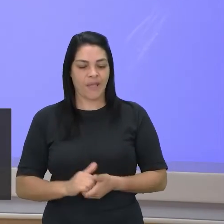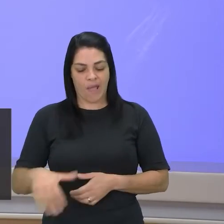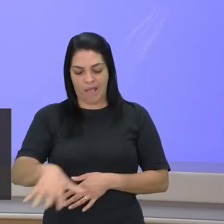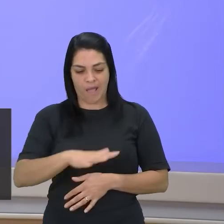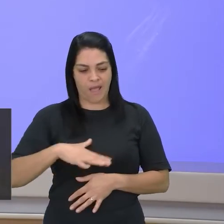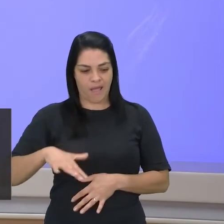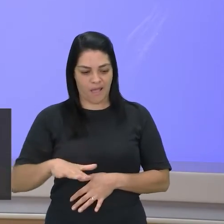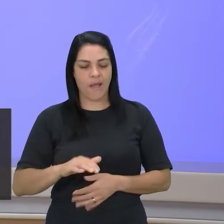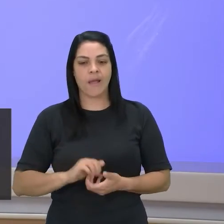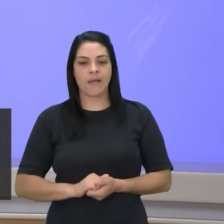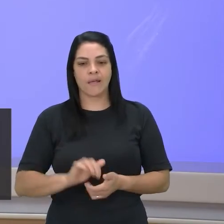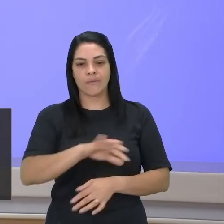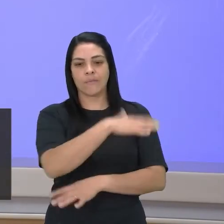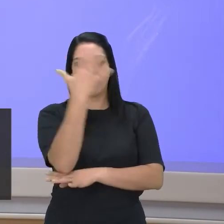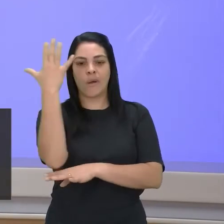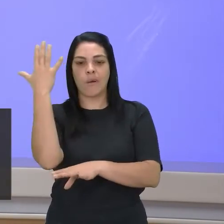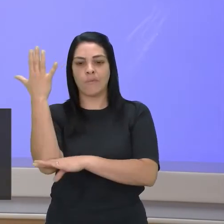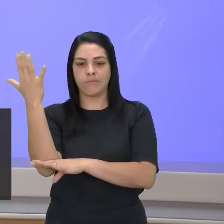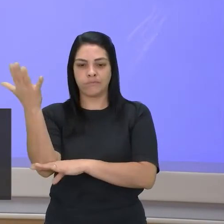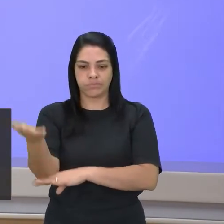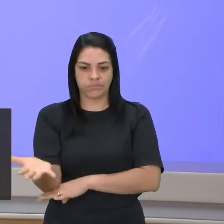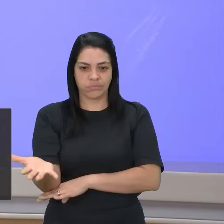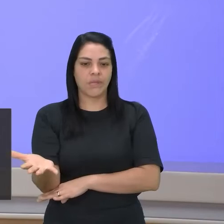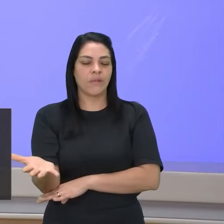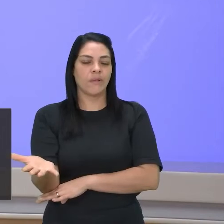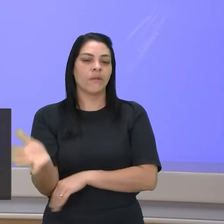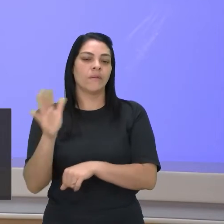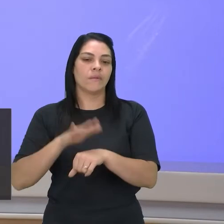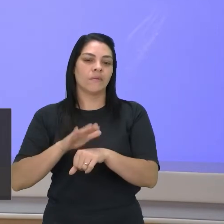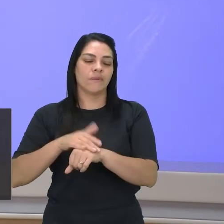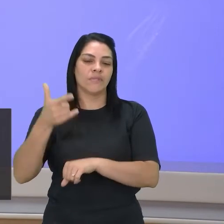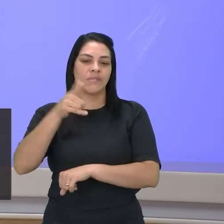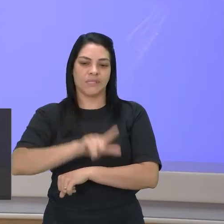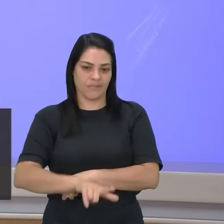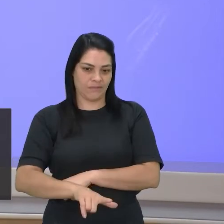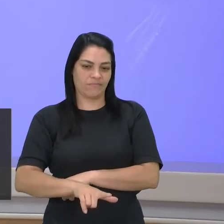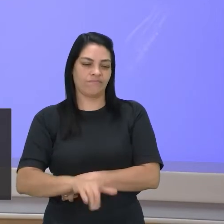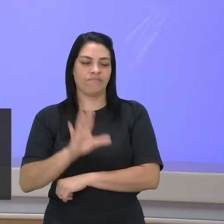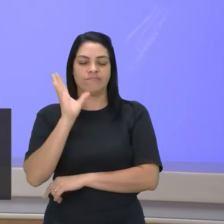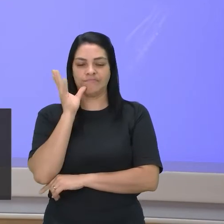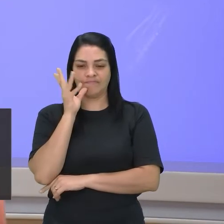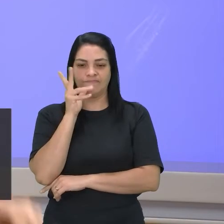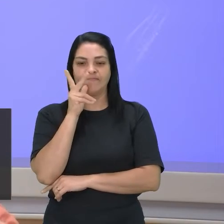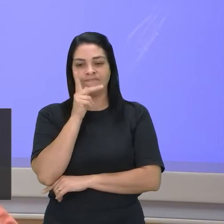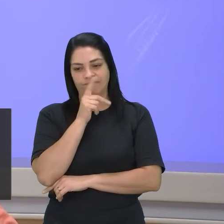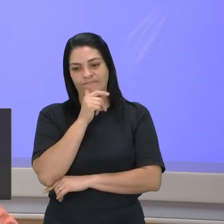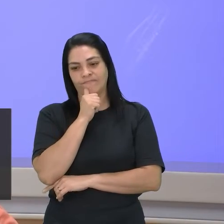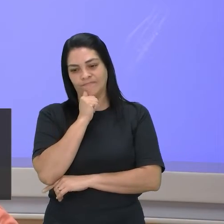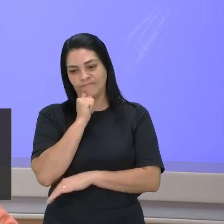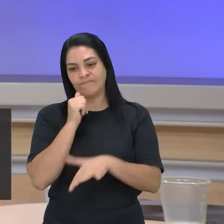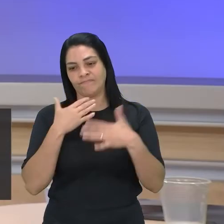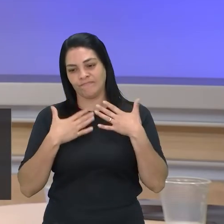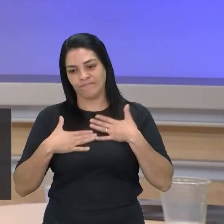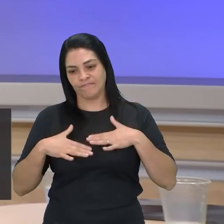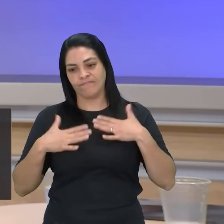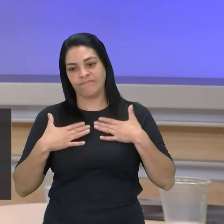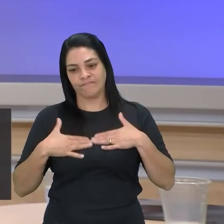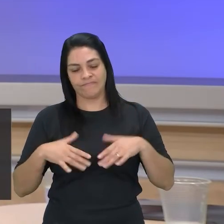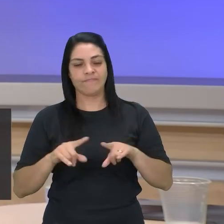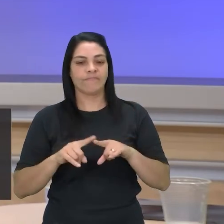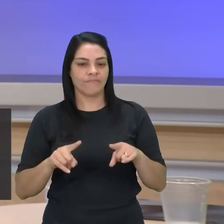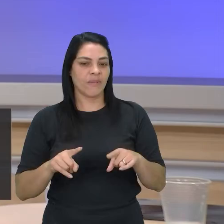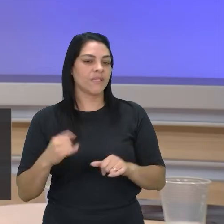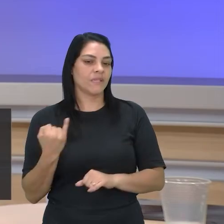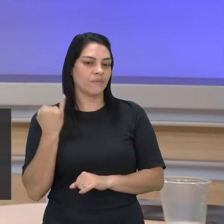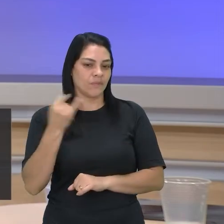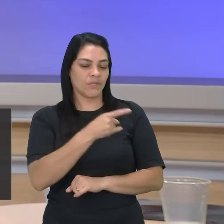foi desmatada, e para você retomar, é um processo mais lento. Exatamente. Inclusive, muito importante